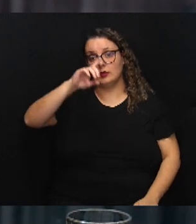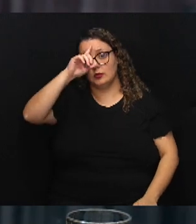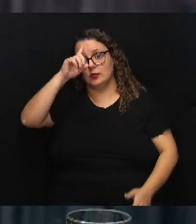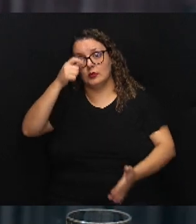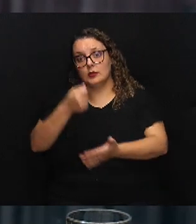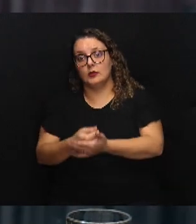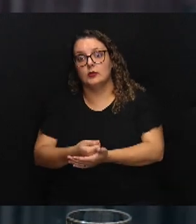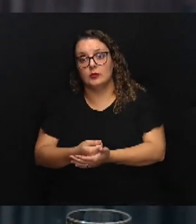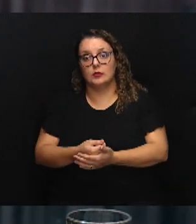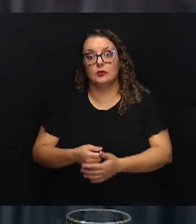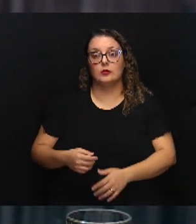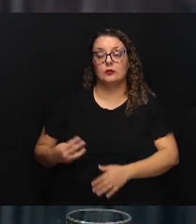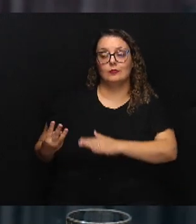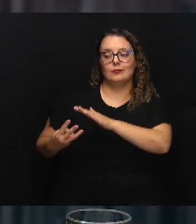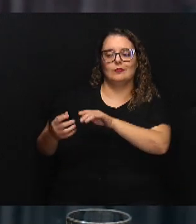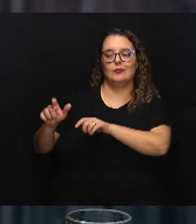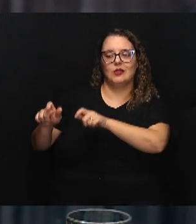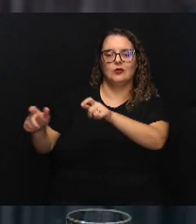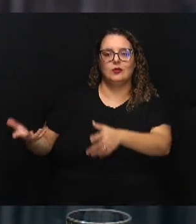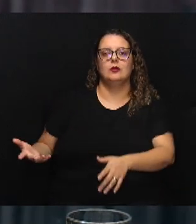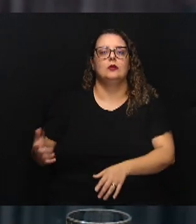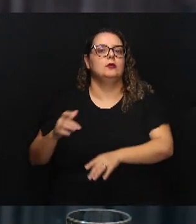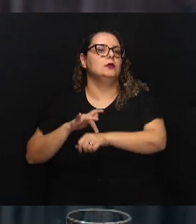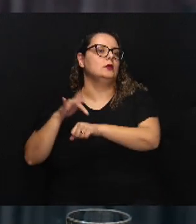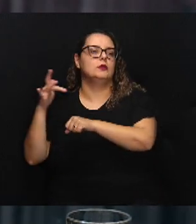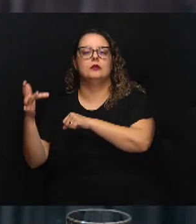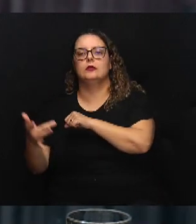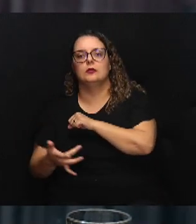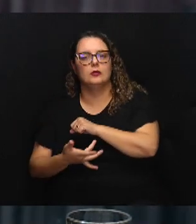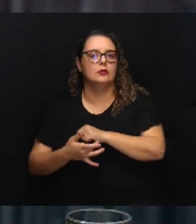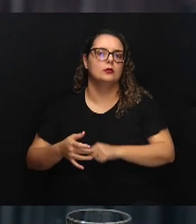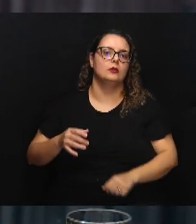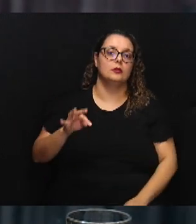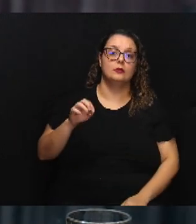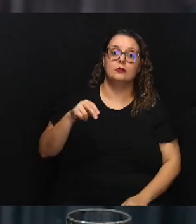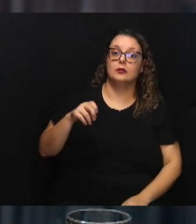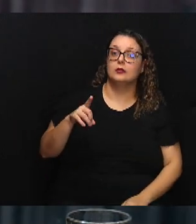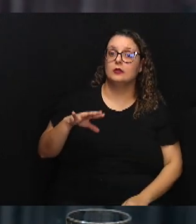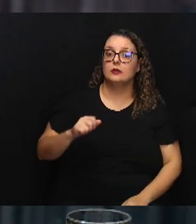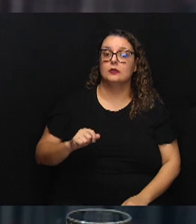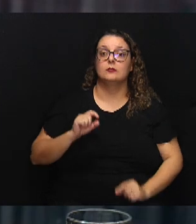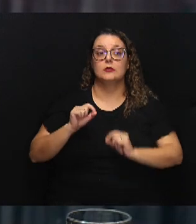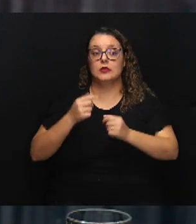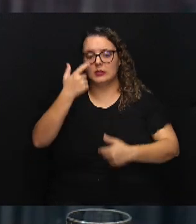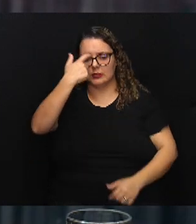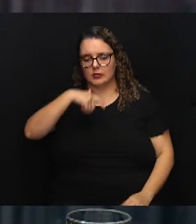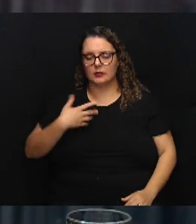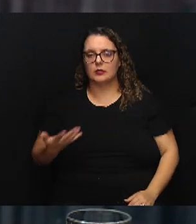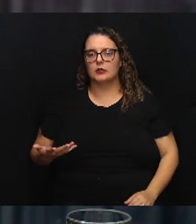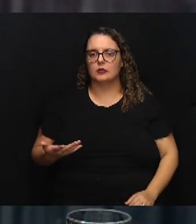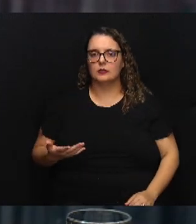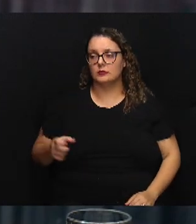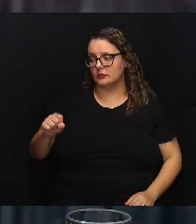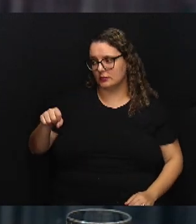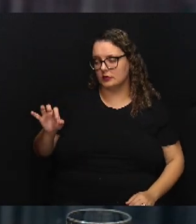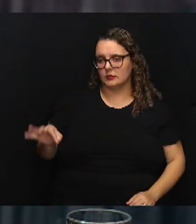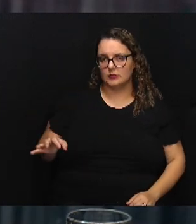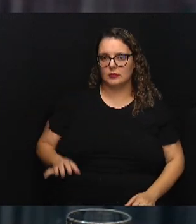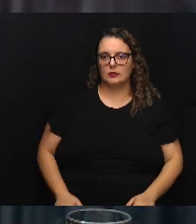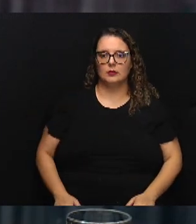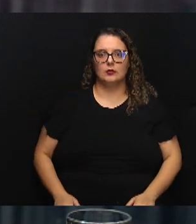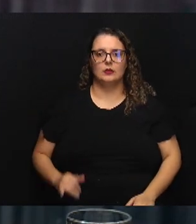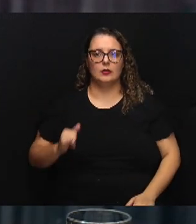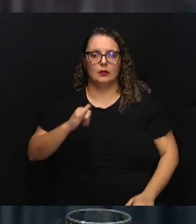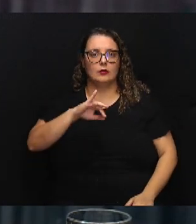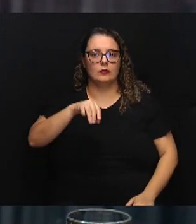base em terceiros, né? Em redes sociais, em tendências, mas quem é você, né? Pegando o gap também que ela